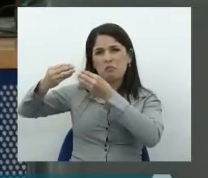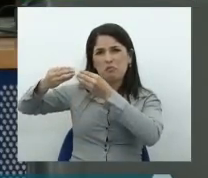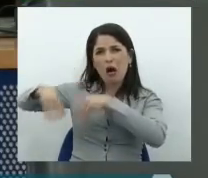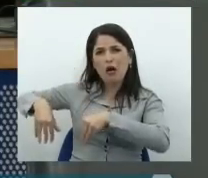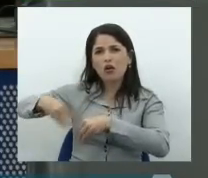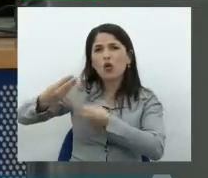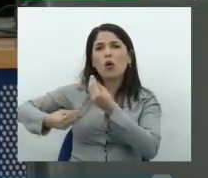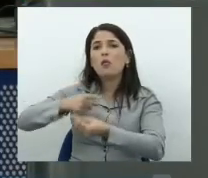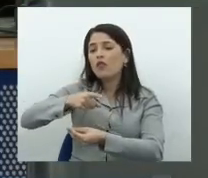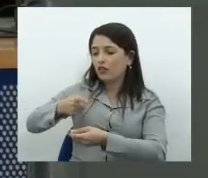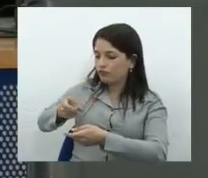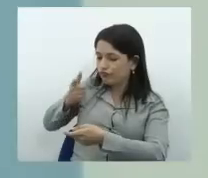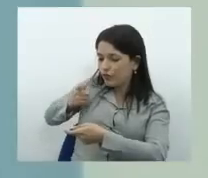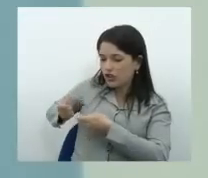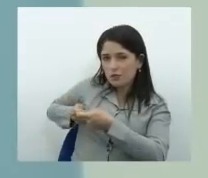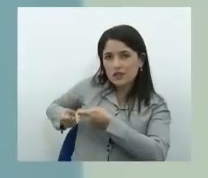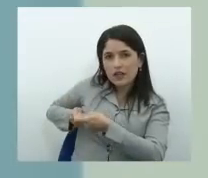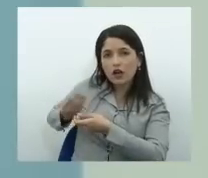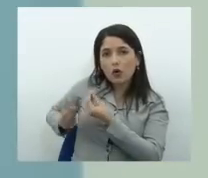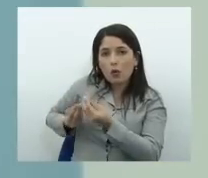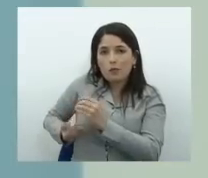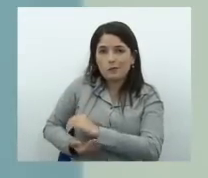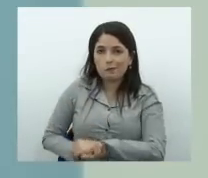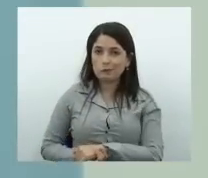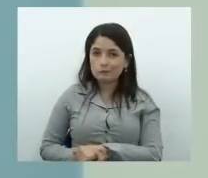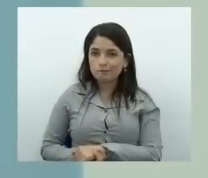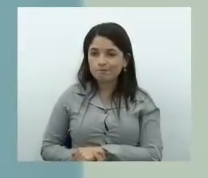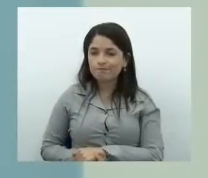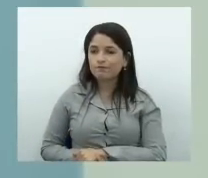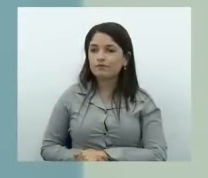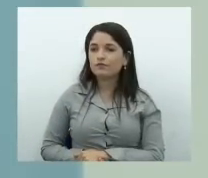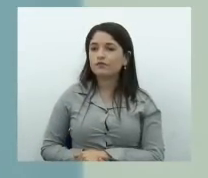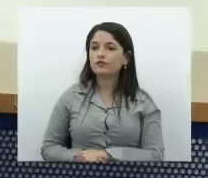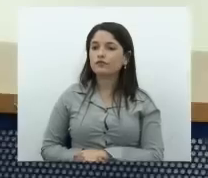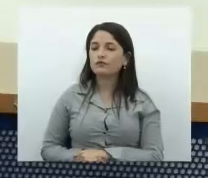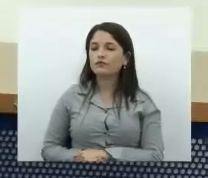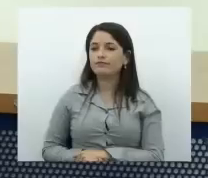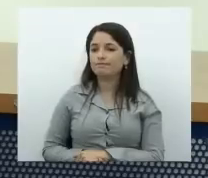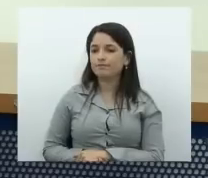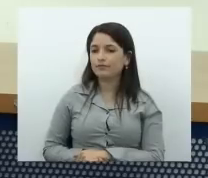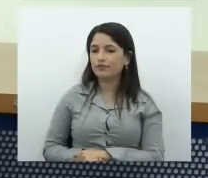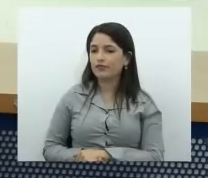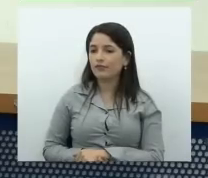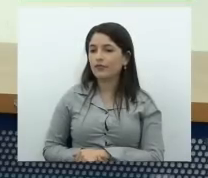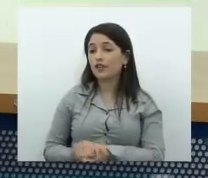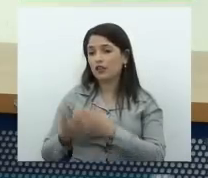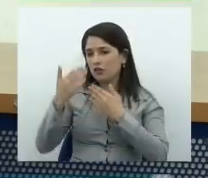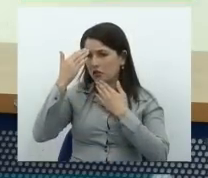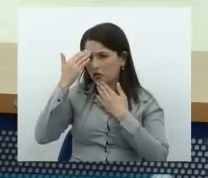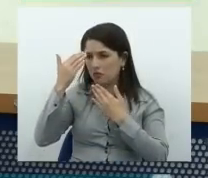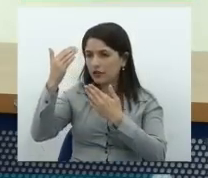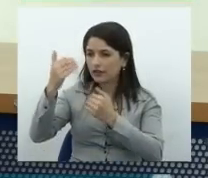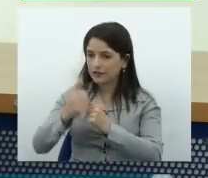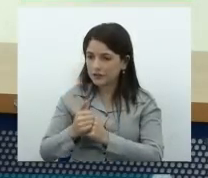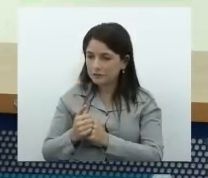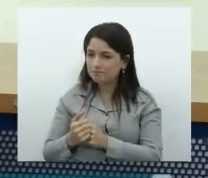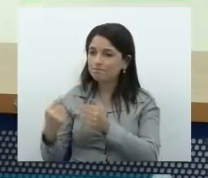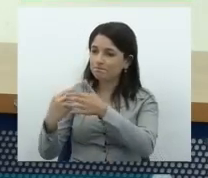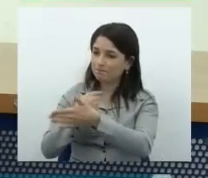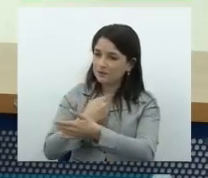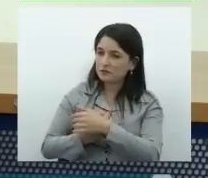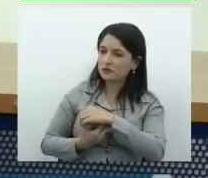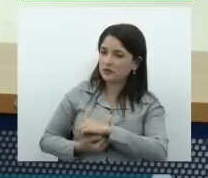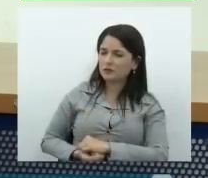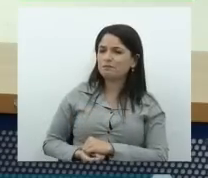Guarulhos? Candidato Neftales, 1 minuto e meio para a sua resposta. Obrigado pela pergunta, Carlos Roberto.